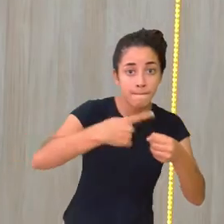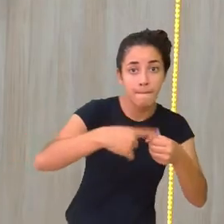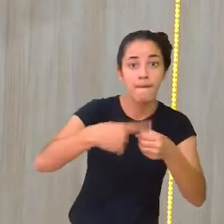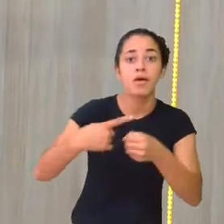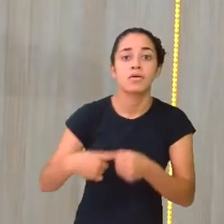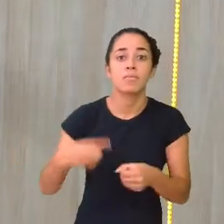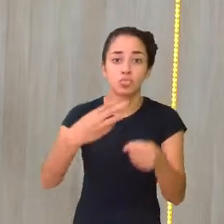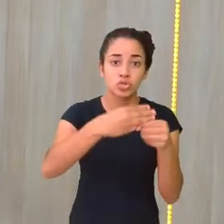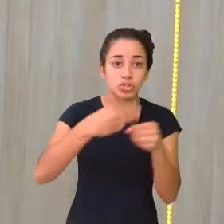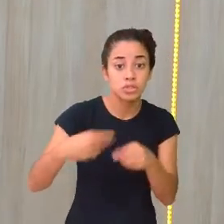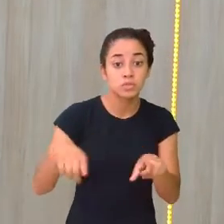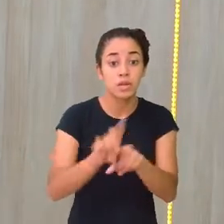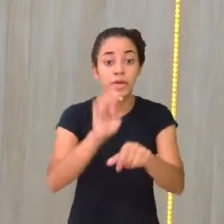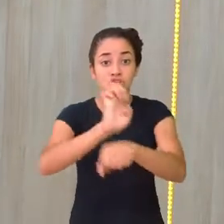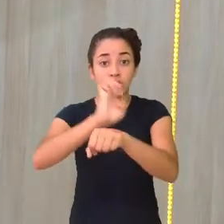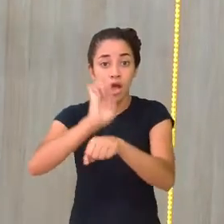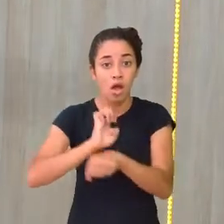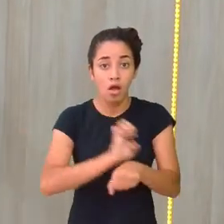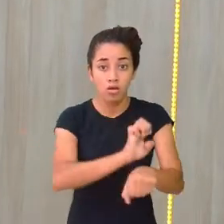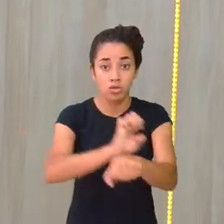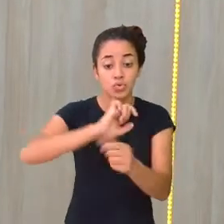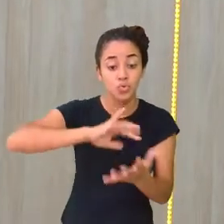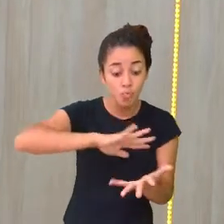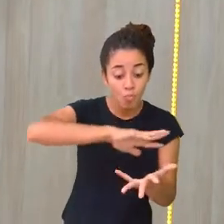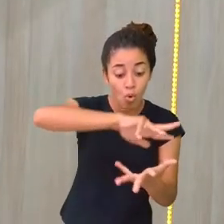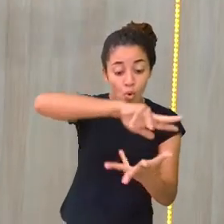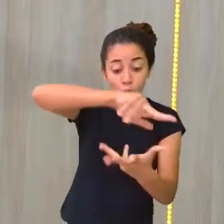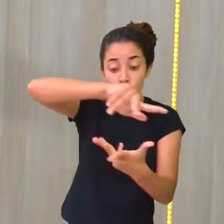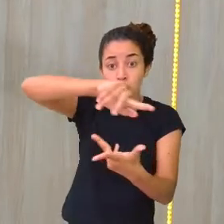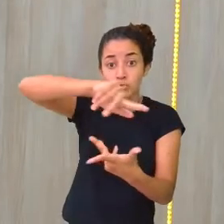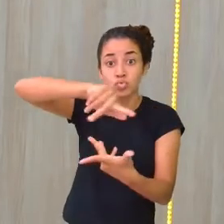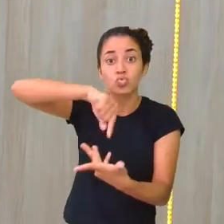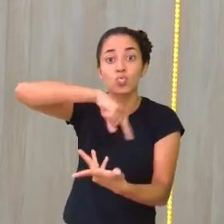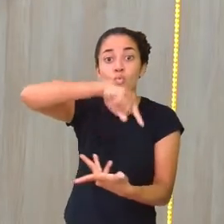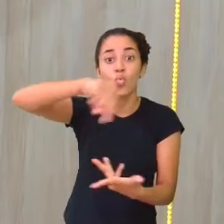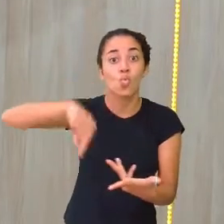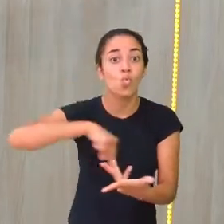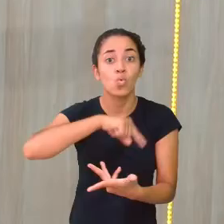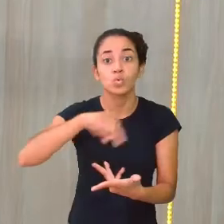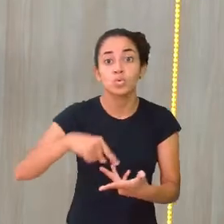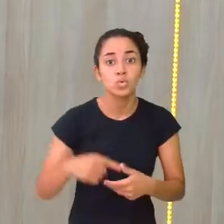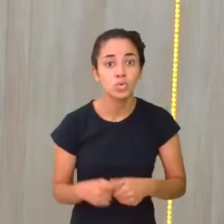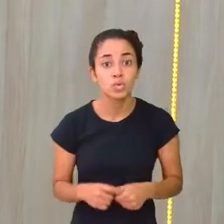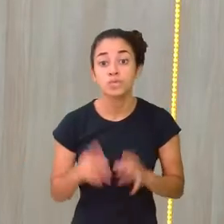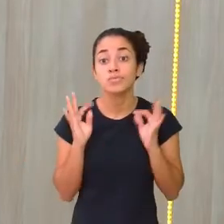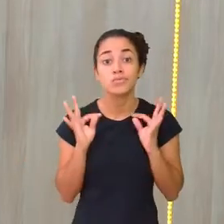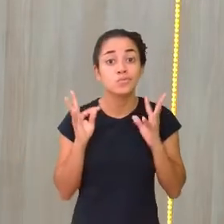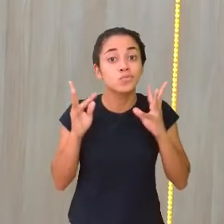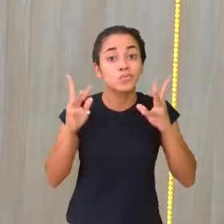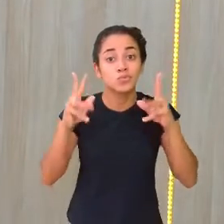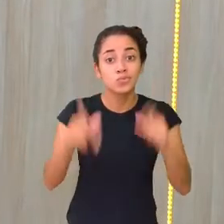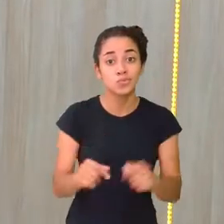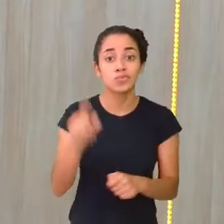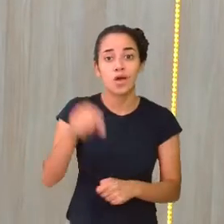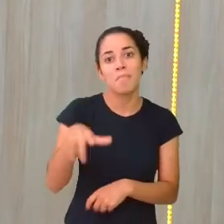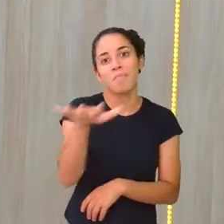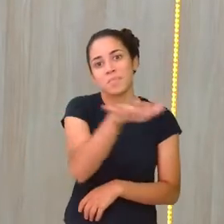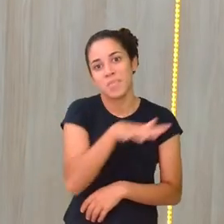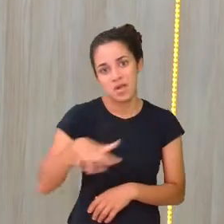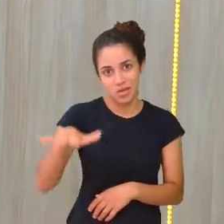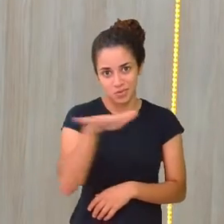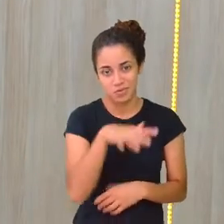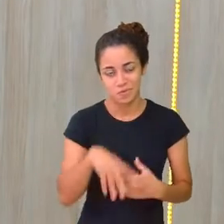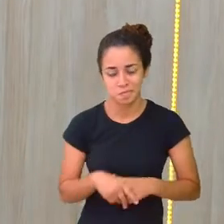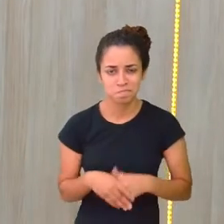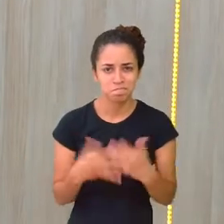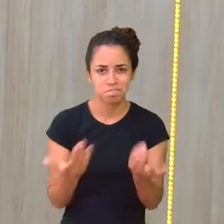município, os estados, o mundo todo, o globo, os continentes. Tudo isso é o meio. Quando a gente